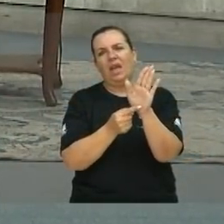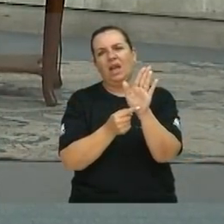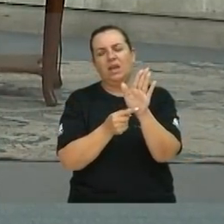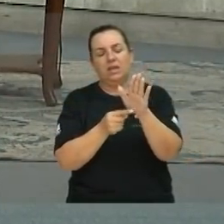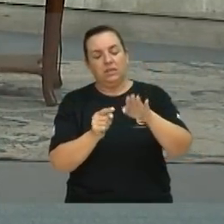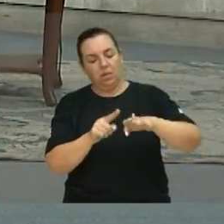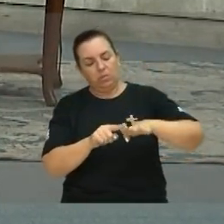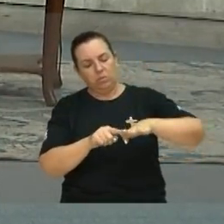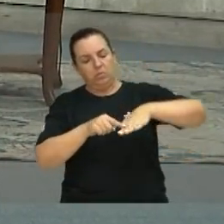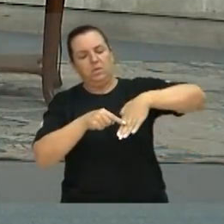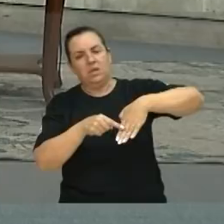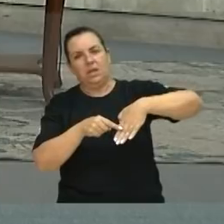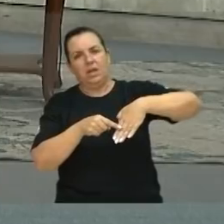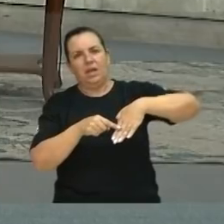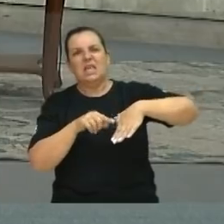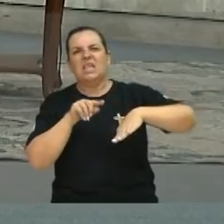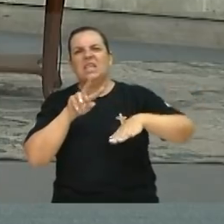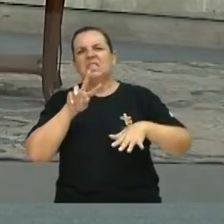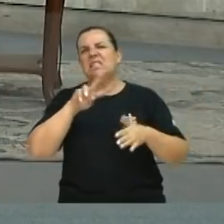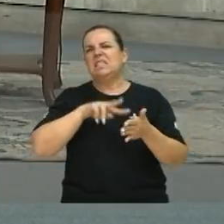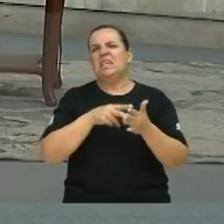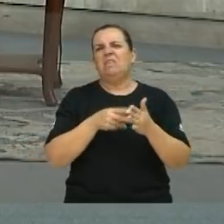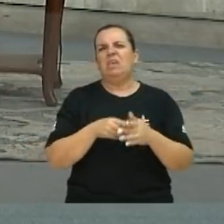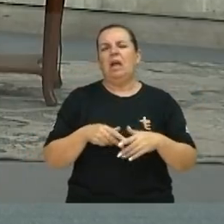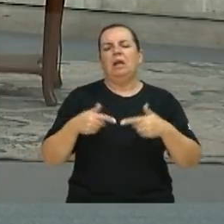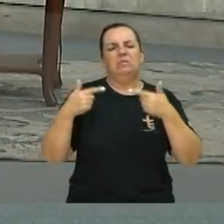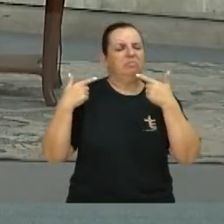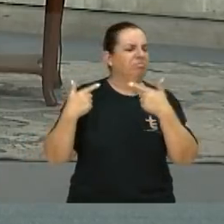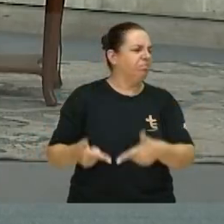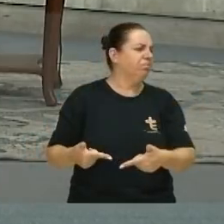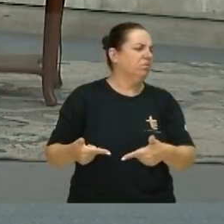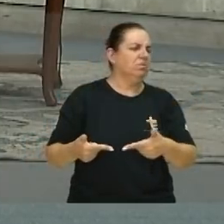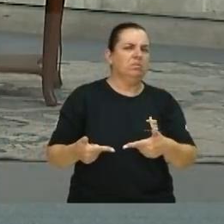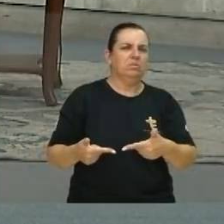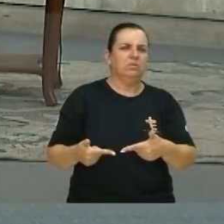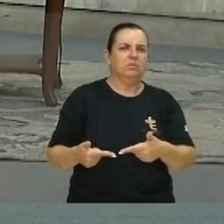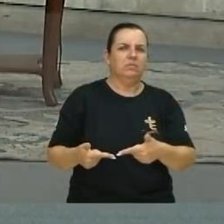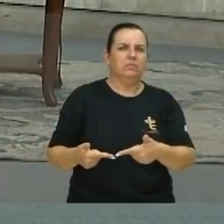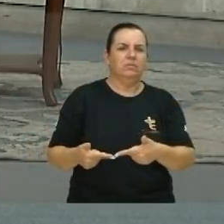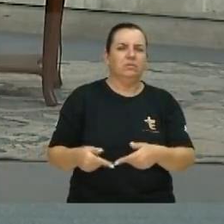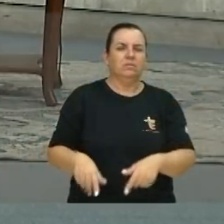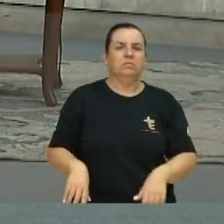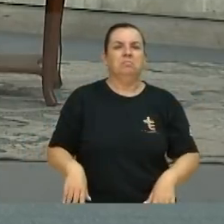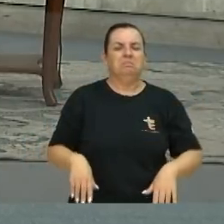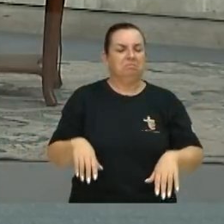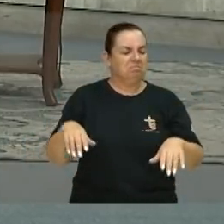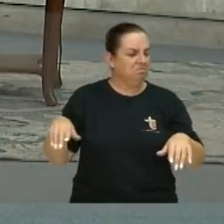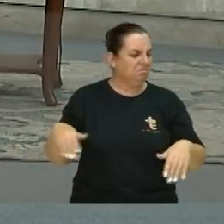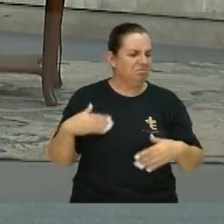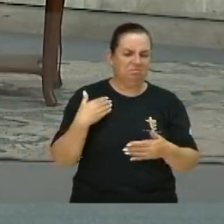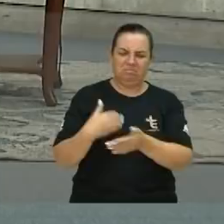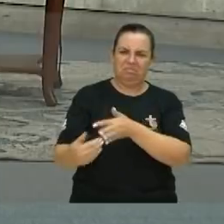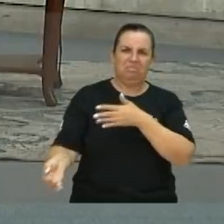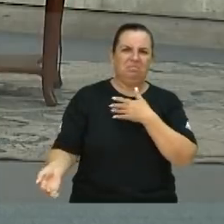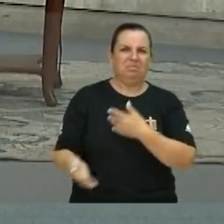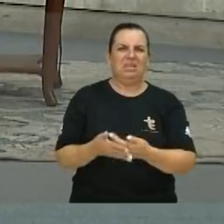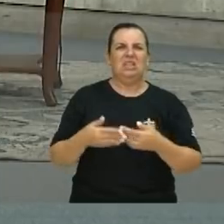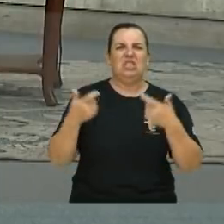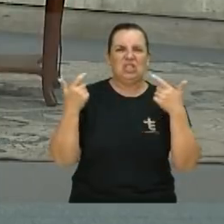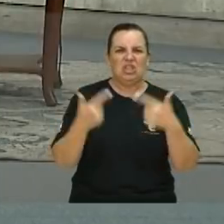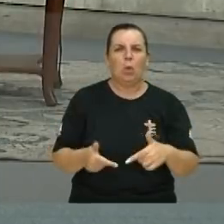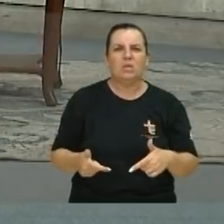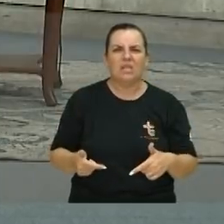encher as paciências vou quebrar o pau não